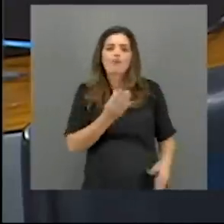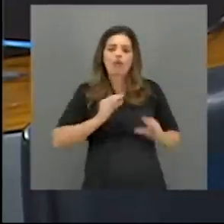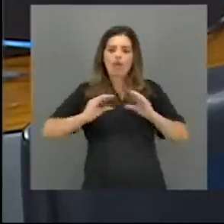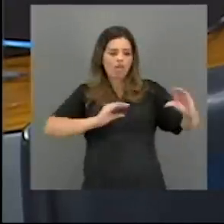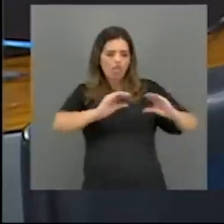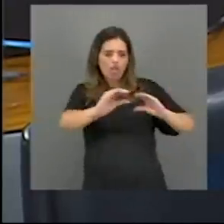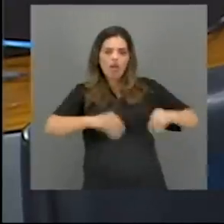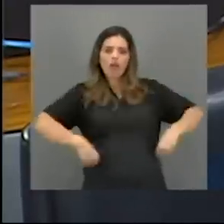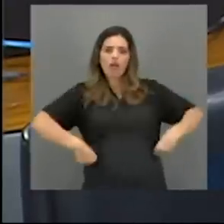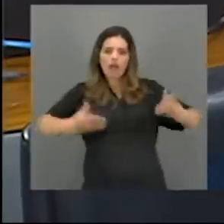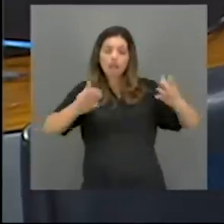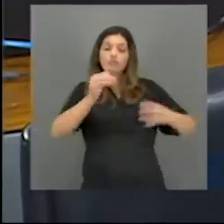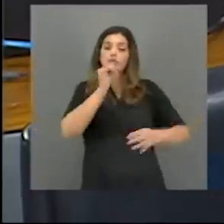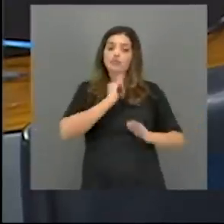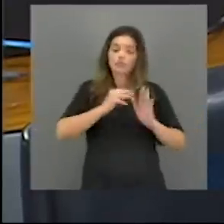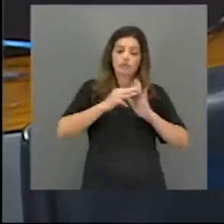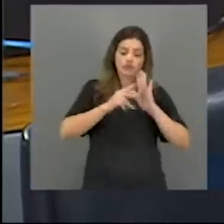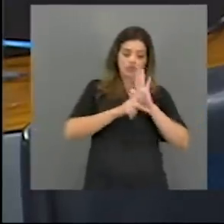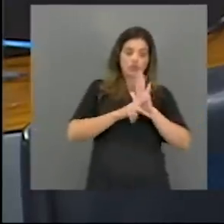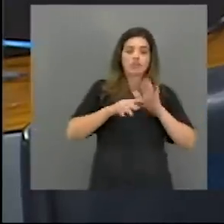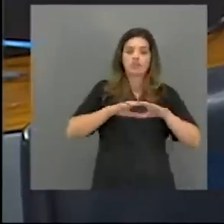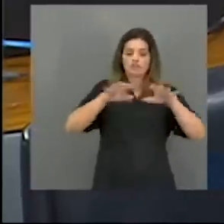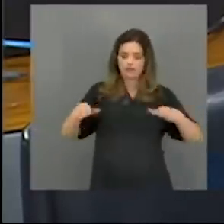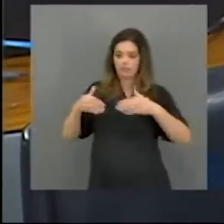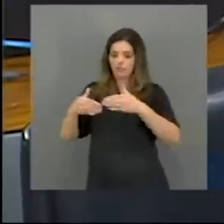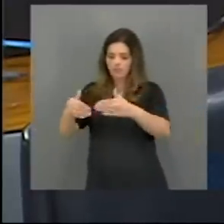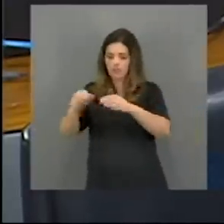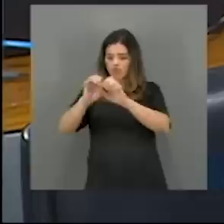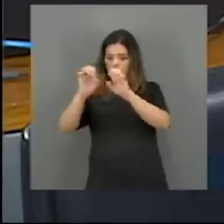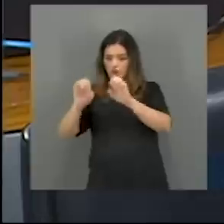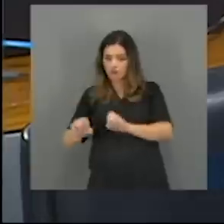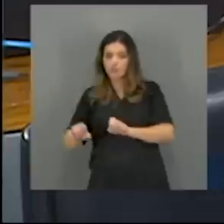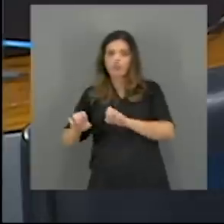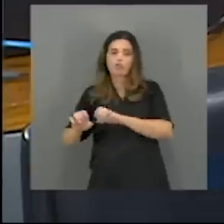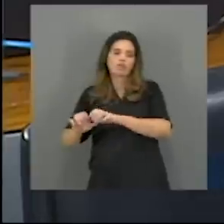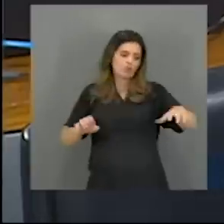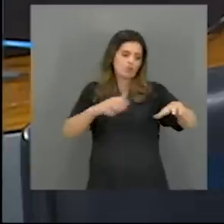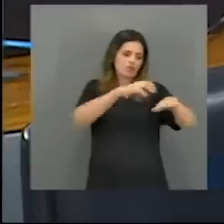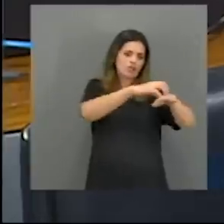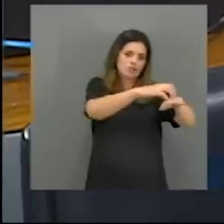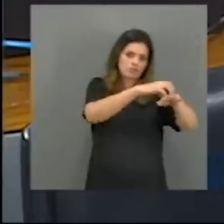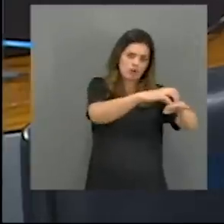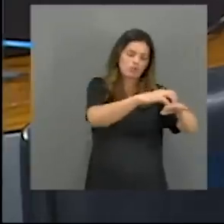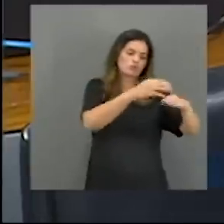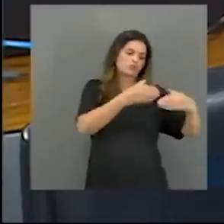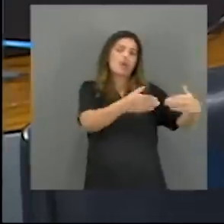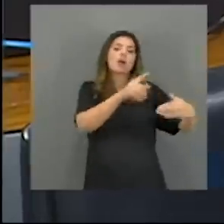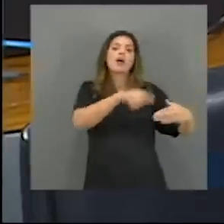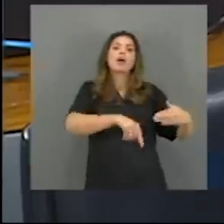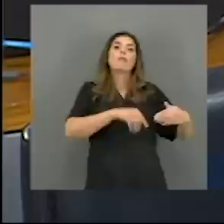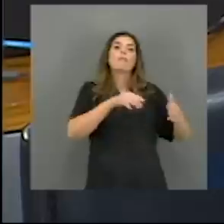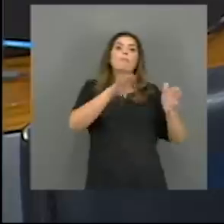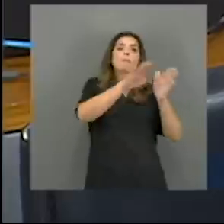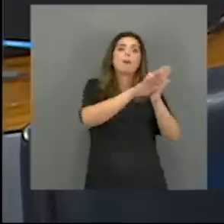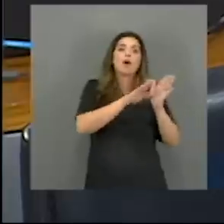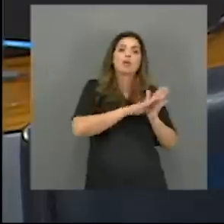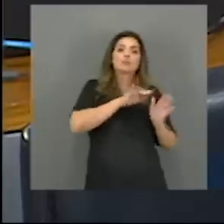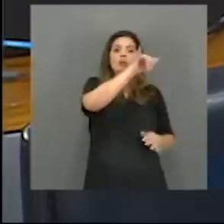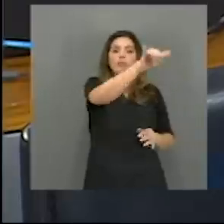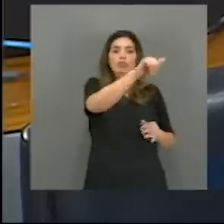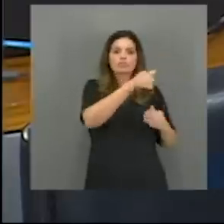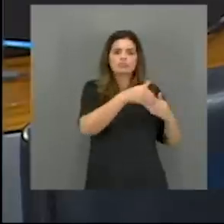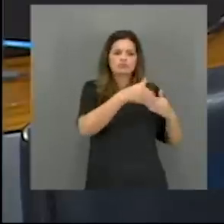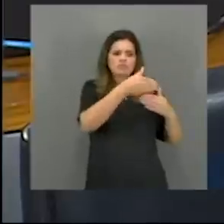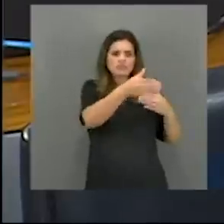maneira. Um exemplo, a medida provisória divide o Ministério da Infraestrutura em dois outros, transportes e portos e aeroportos. Transportes e portos e